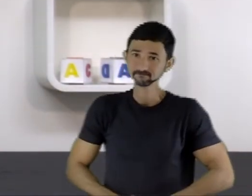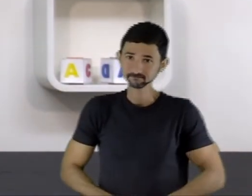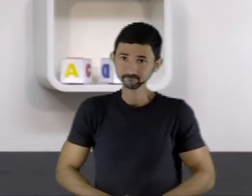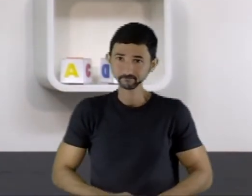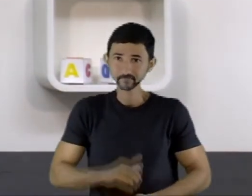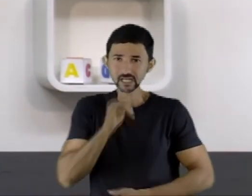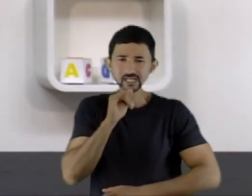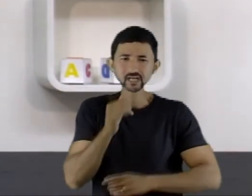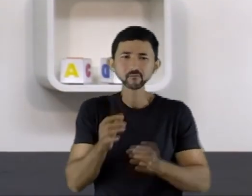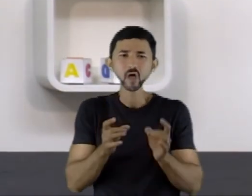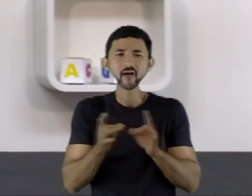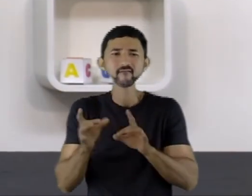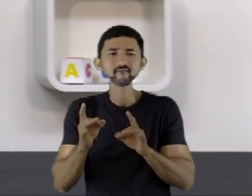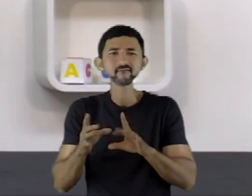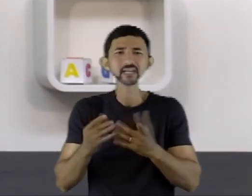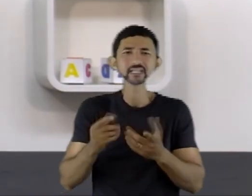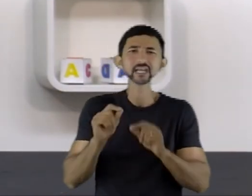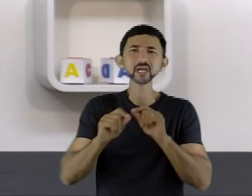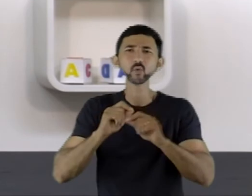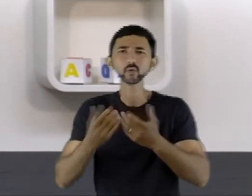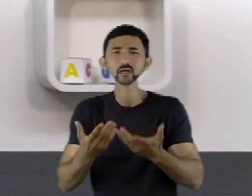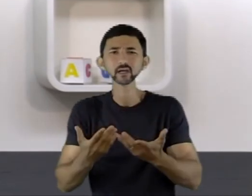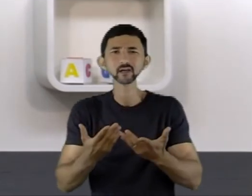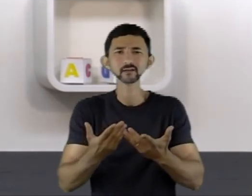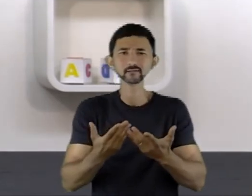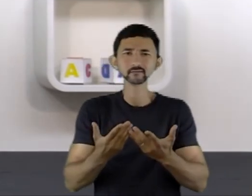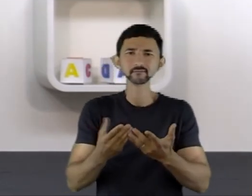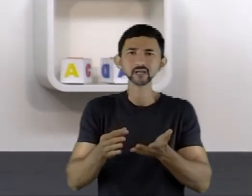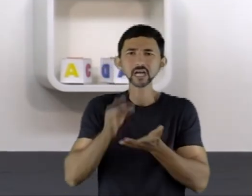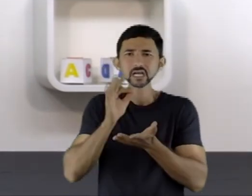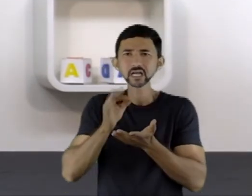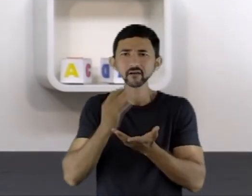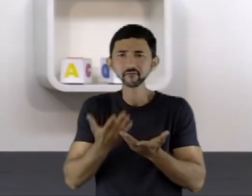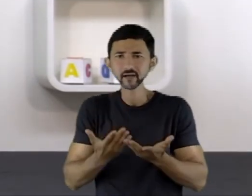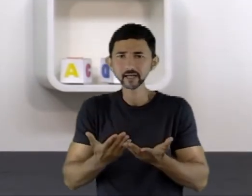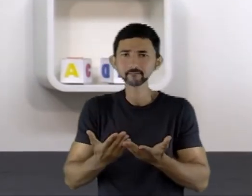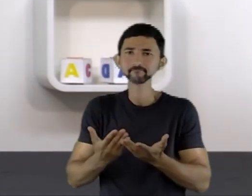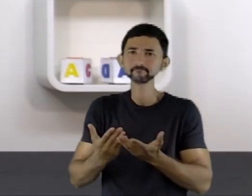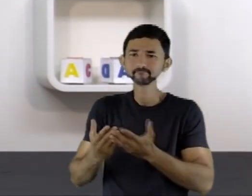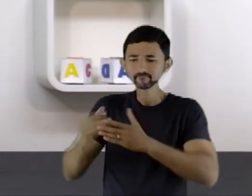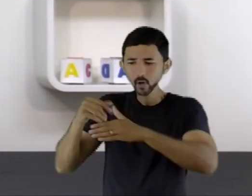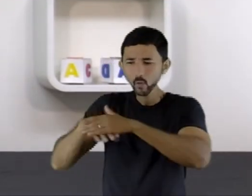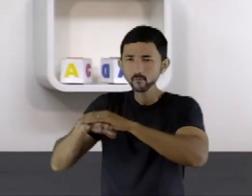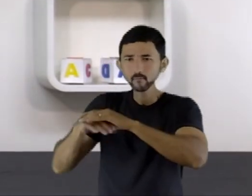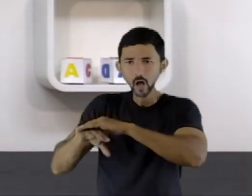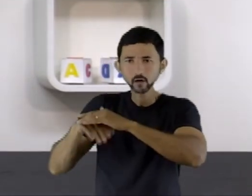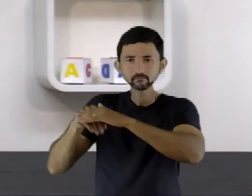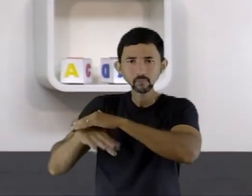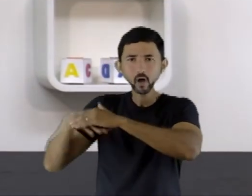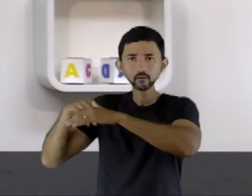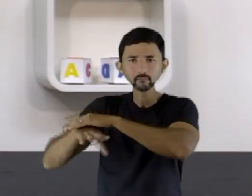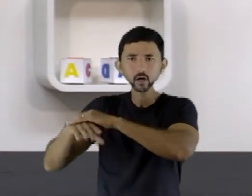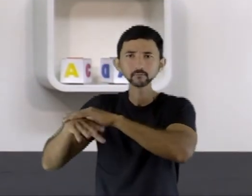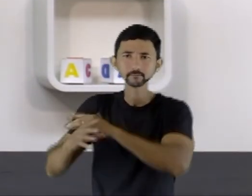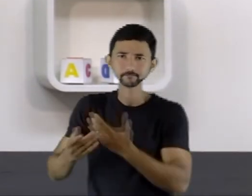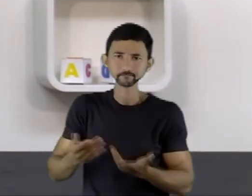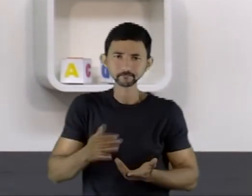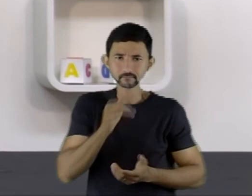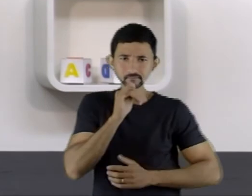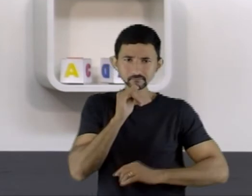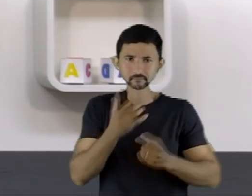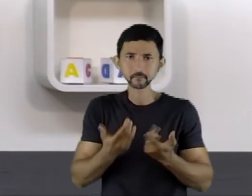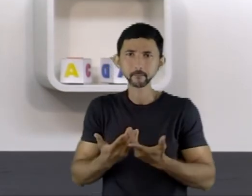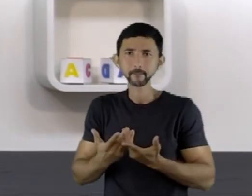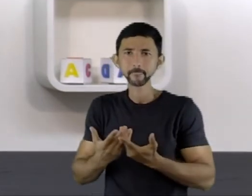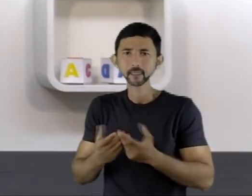O governo, ele tenta comprar o estoque de café que tinha ali, né?